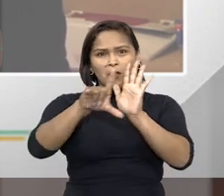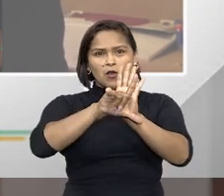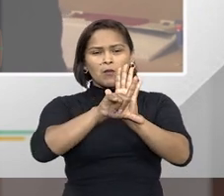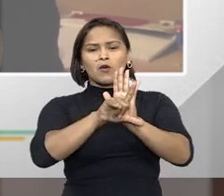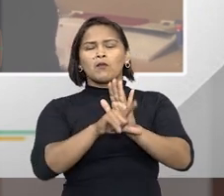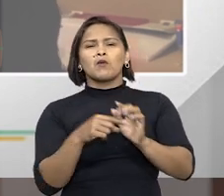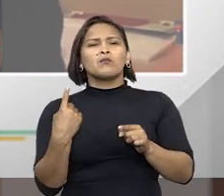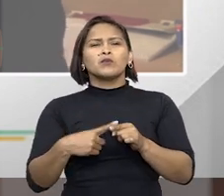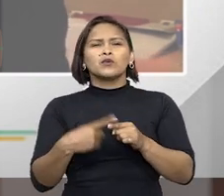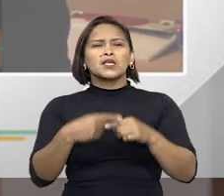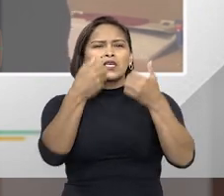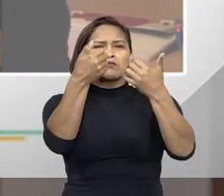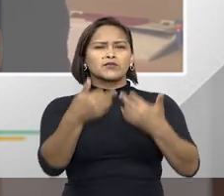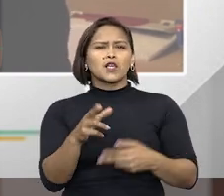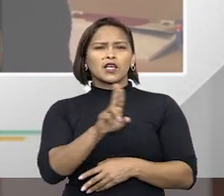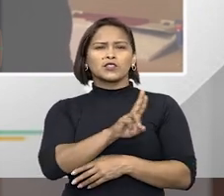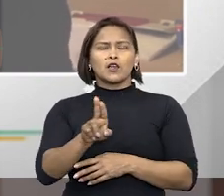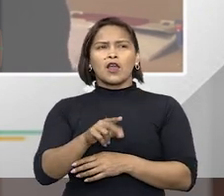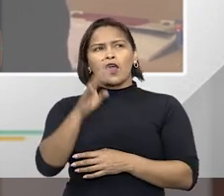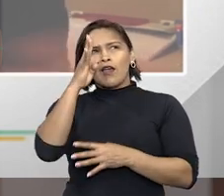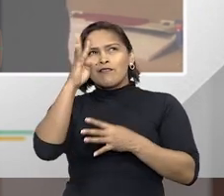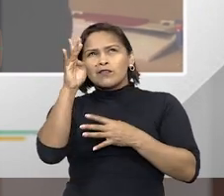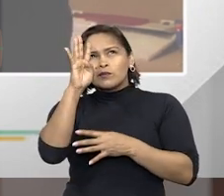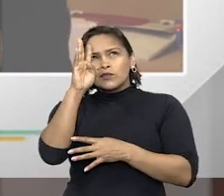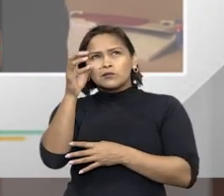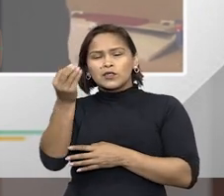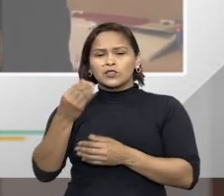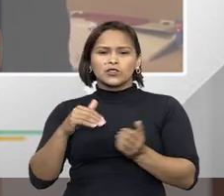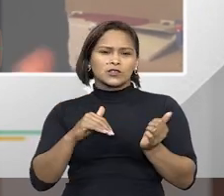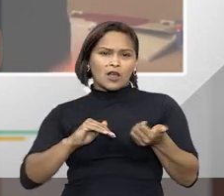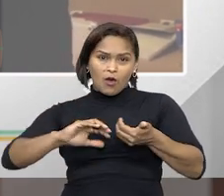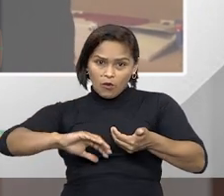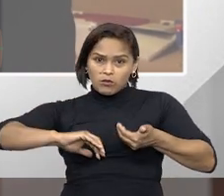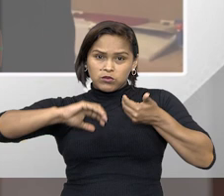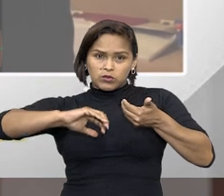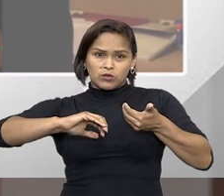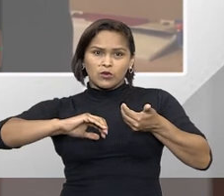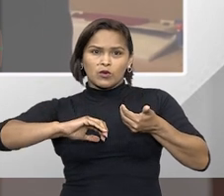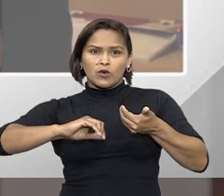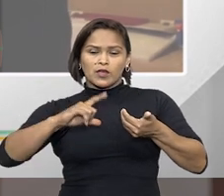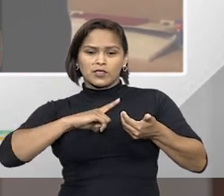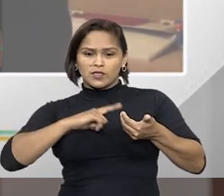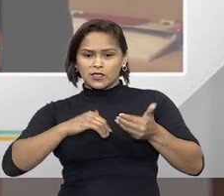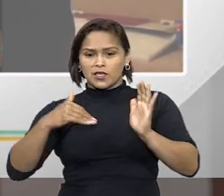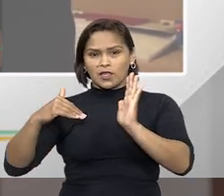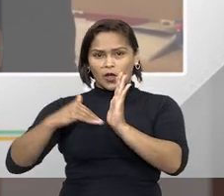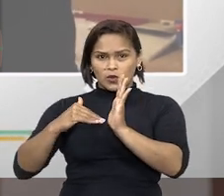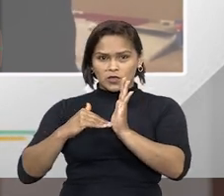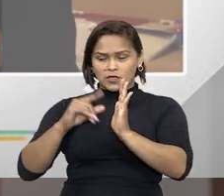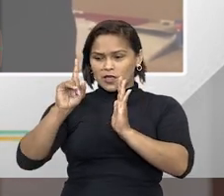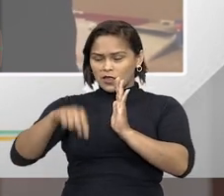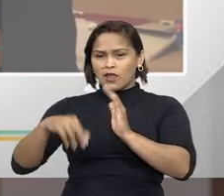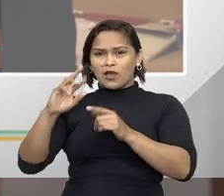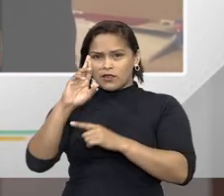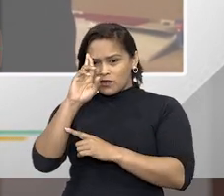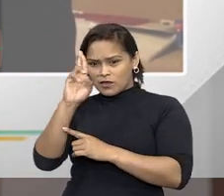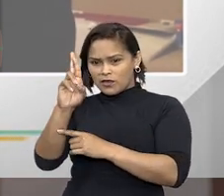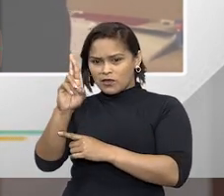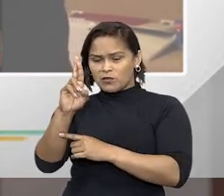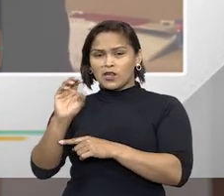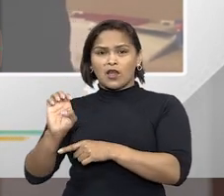federação? Vamos imaginar o Senado, o Congresso Nacional, que tem o Senado da República, que representa os